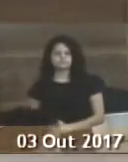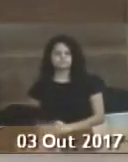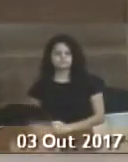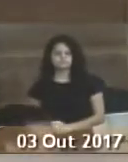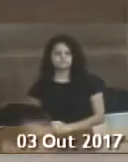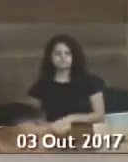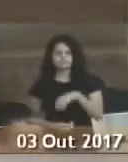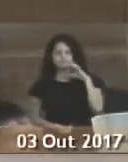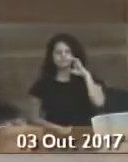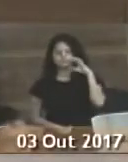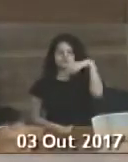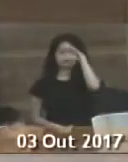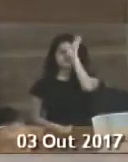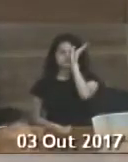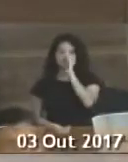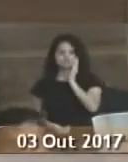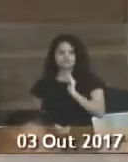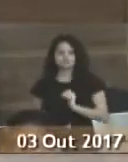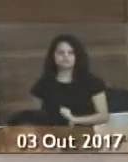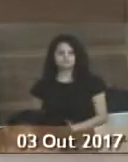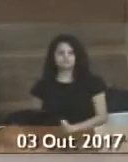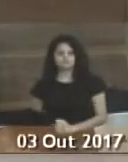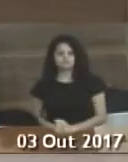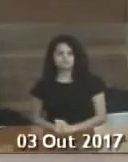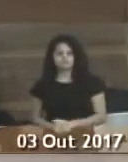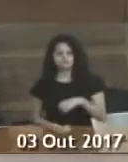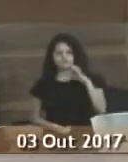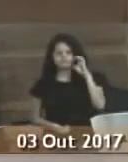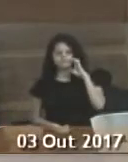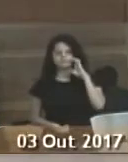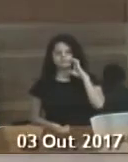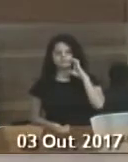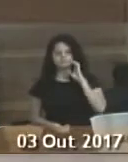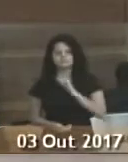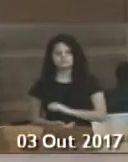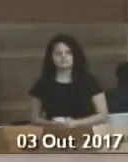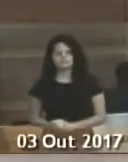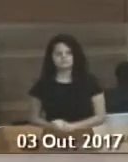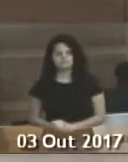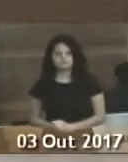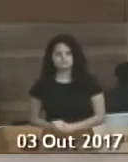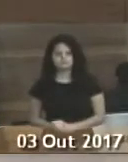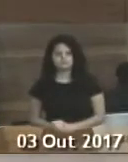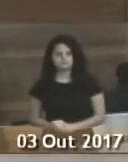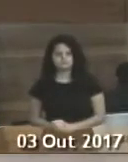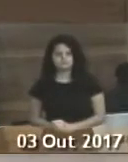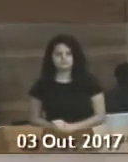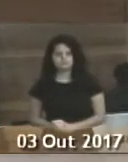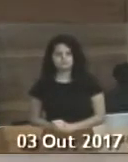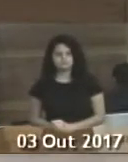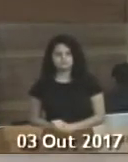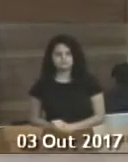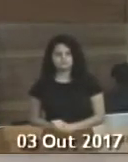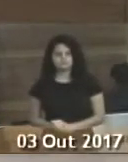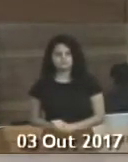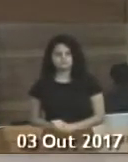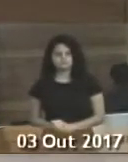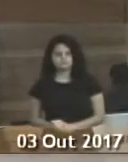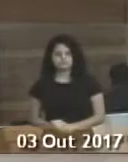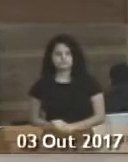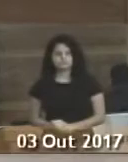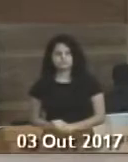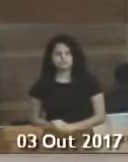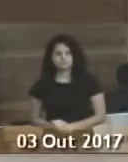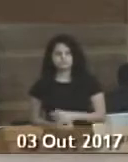Cristiane Brasil da Silva, Titi Brasil, Francisco Canindé da Costa Raimundo e Canindé do Social, Hélio